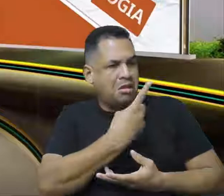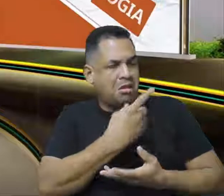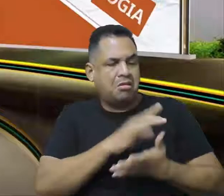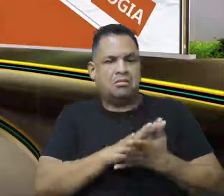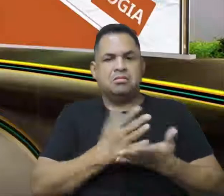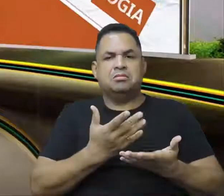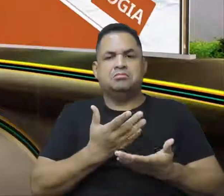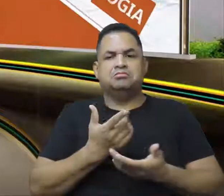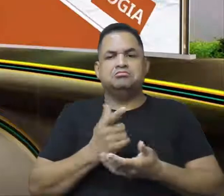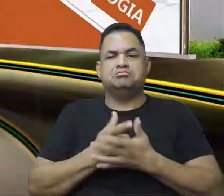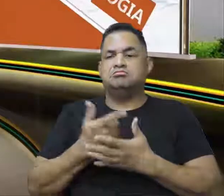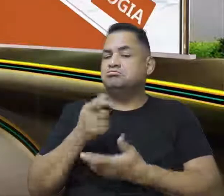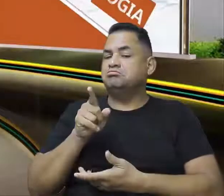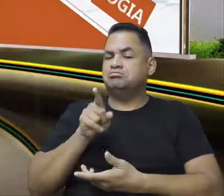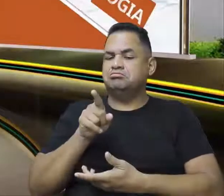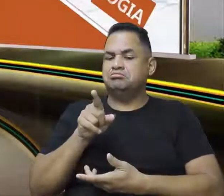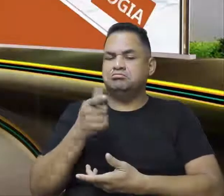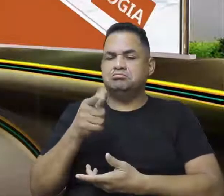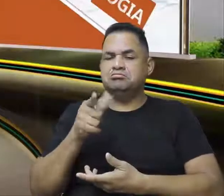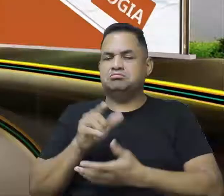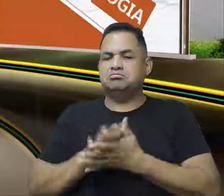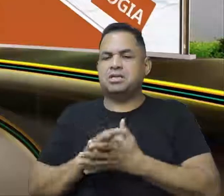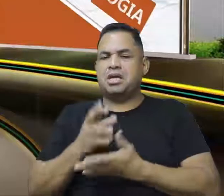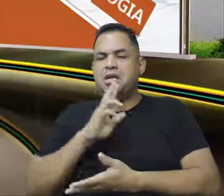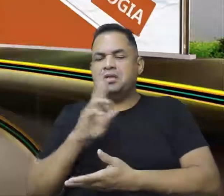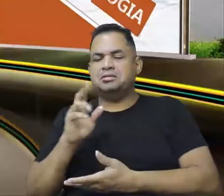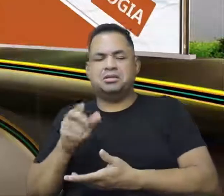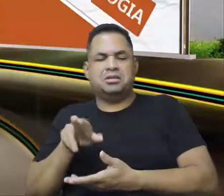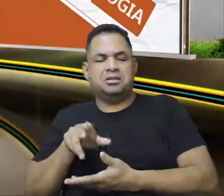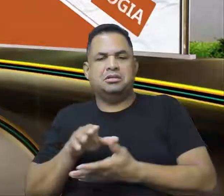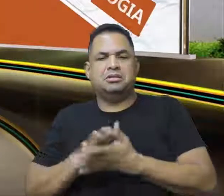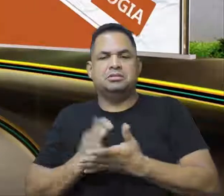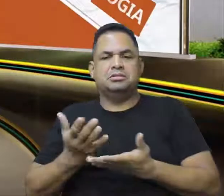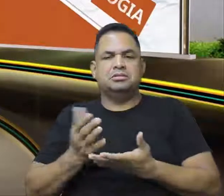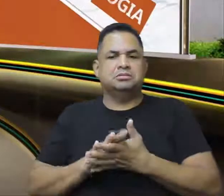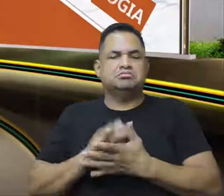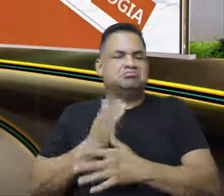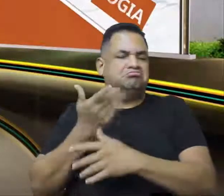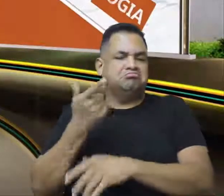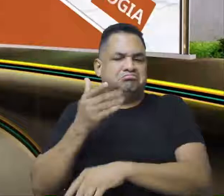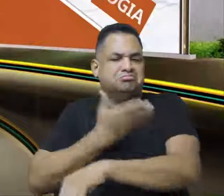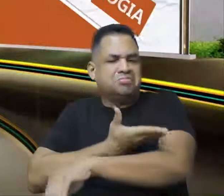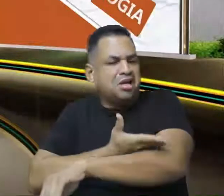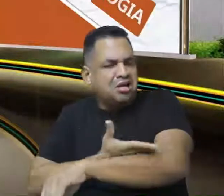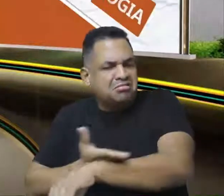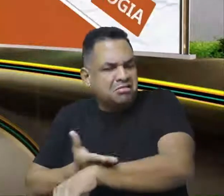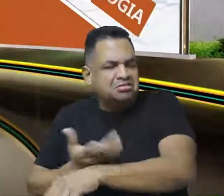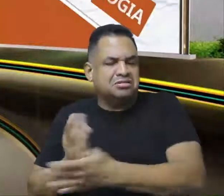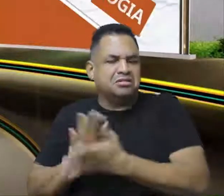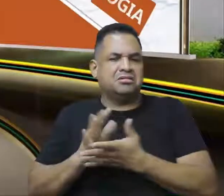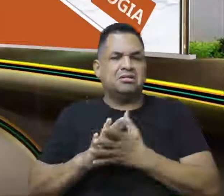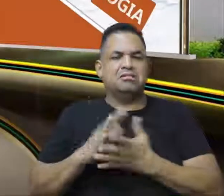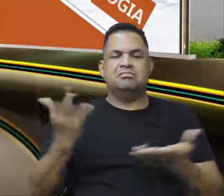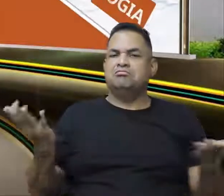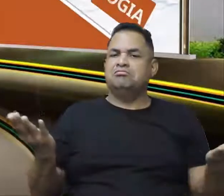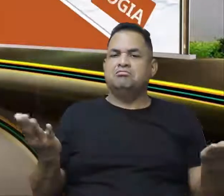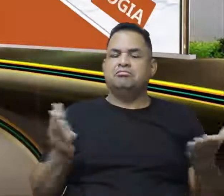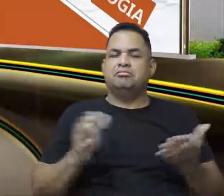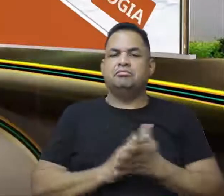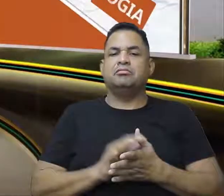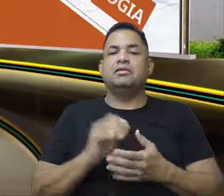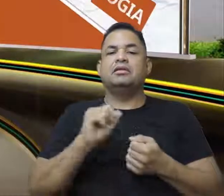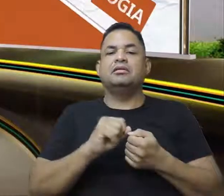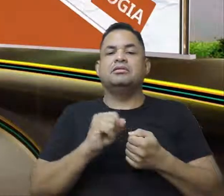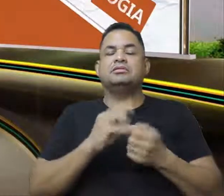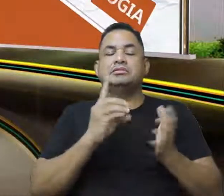não tem a mesma religião que ele, então ele já, né, é incivilizado, é selvagem. Então, o que fizeram com